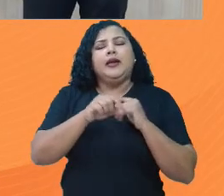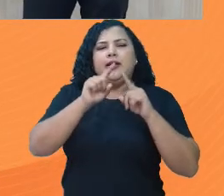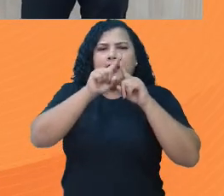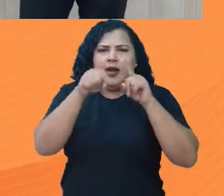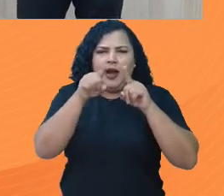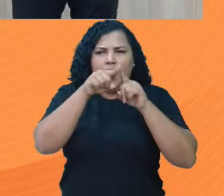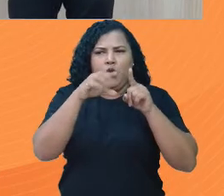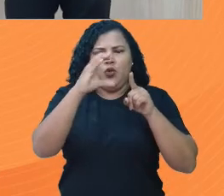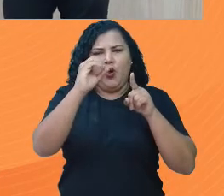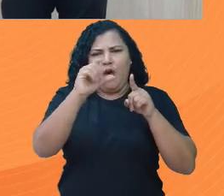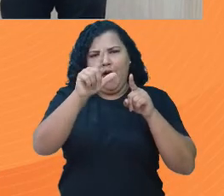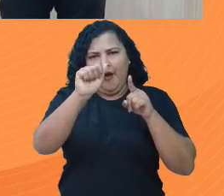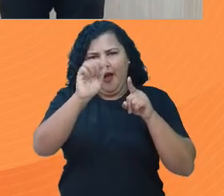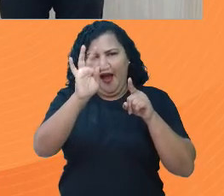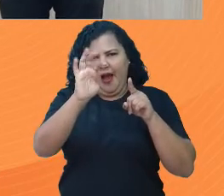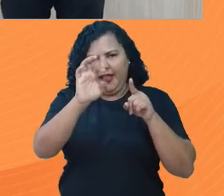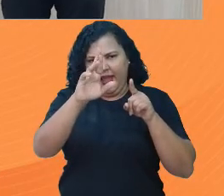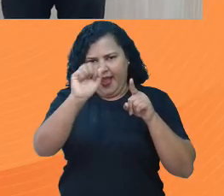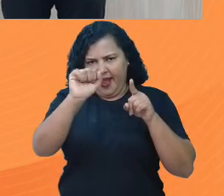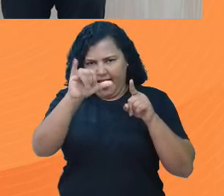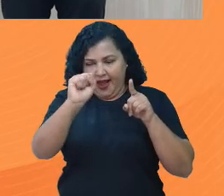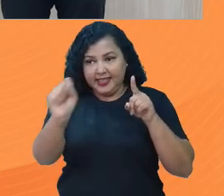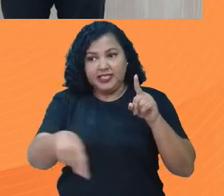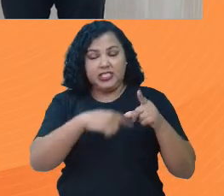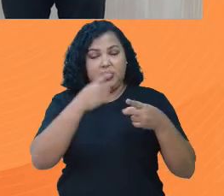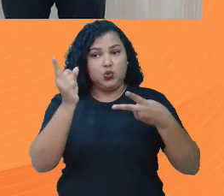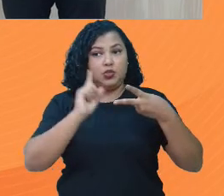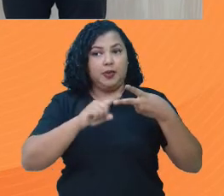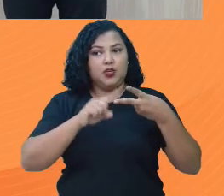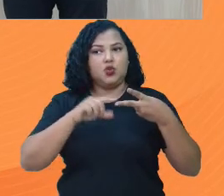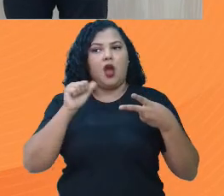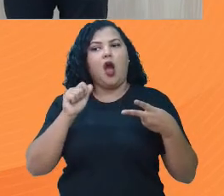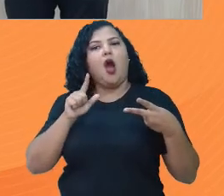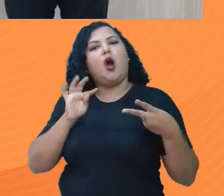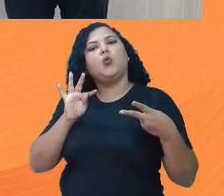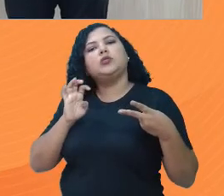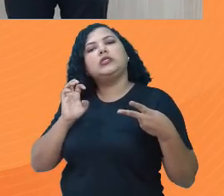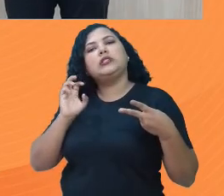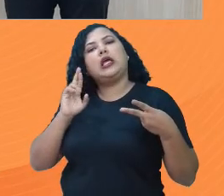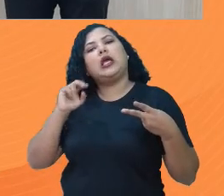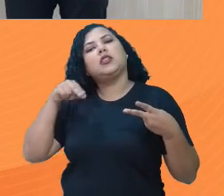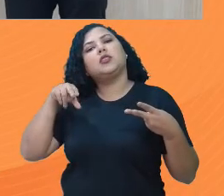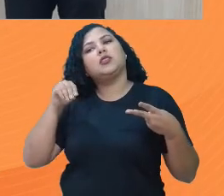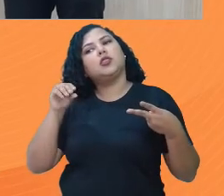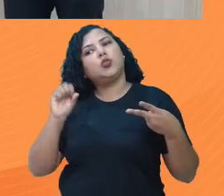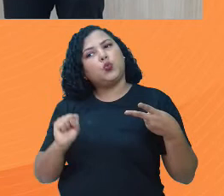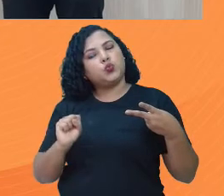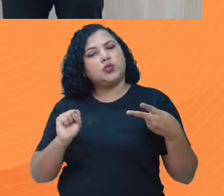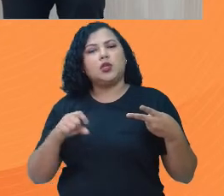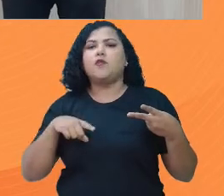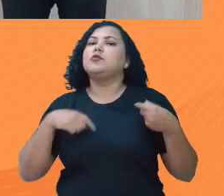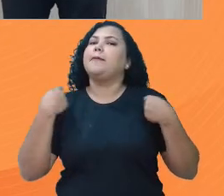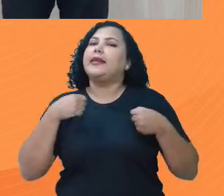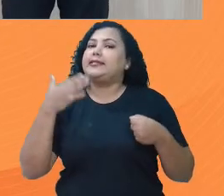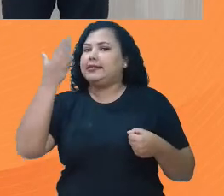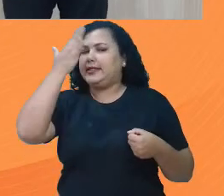colaterais e ângulos alternos, tá bom? Essa é a nossa aula de hoje. Você precisa entender que existe uma relação entre esses 8